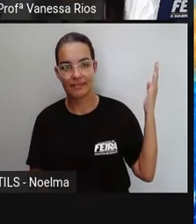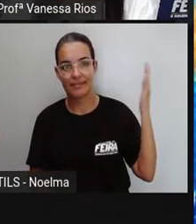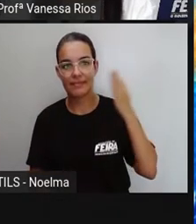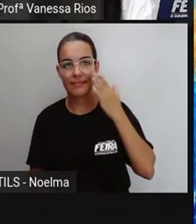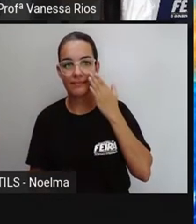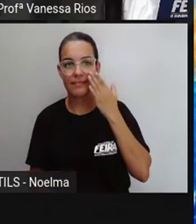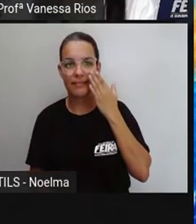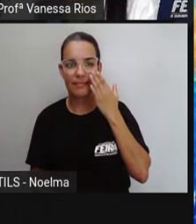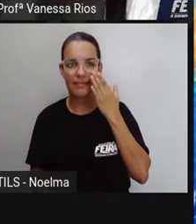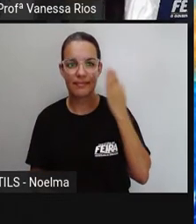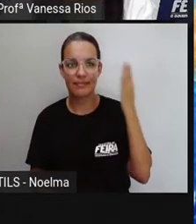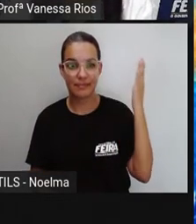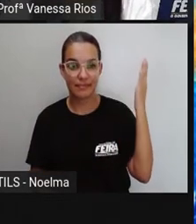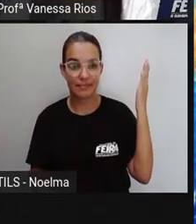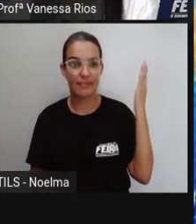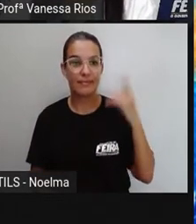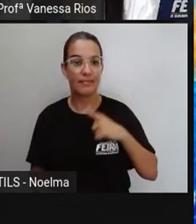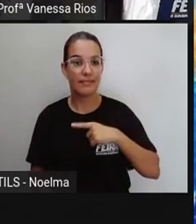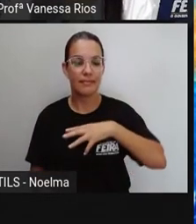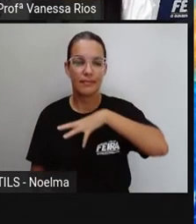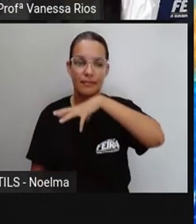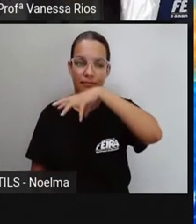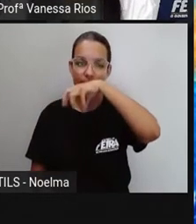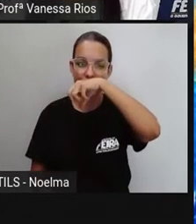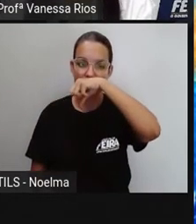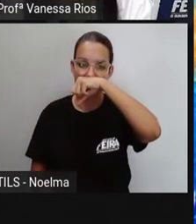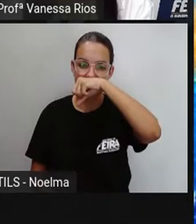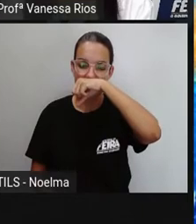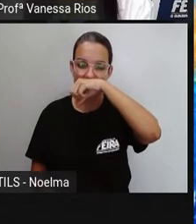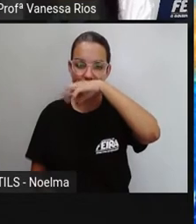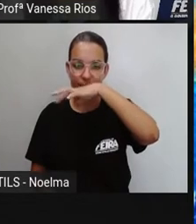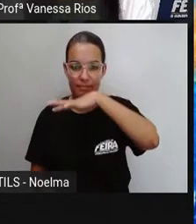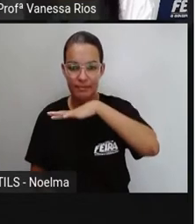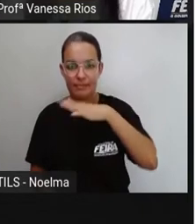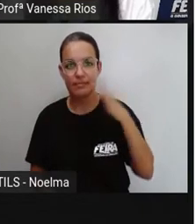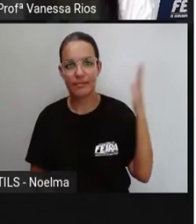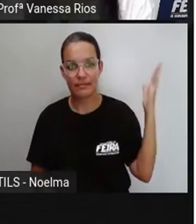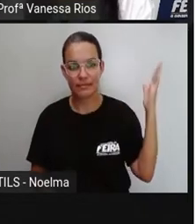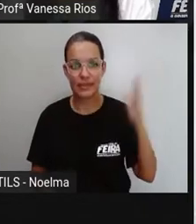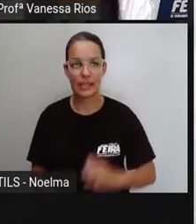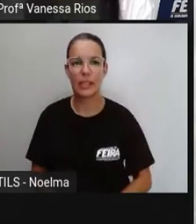o corpo, os músculos, a respiração é a natação.